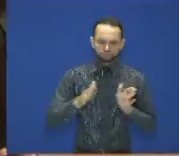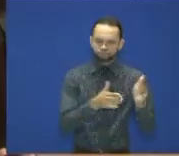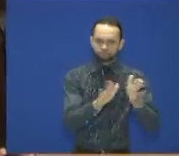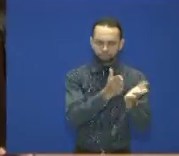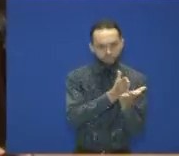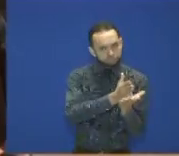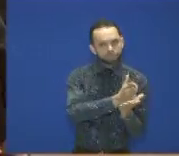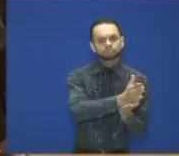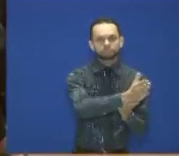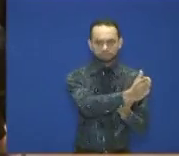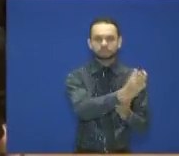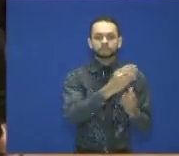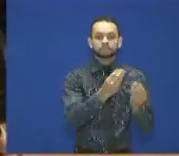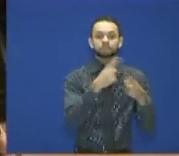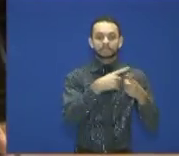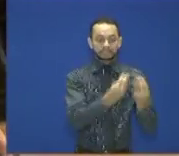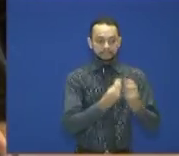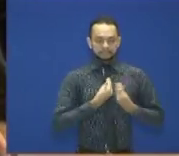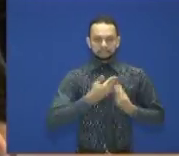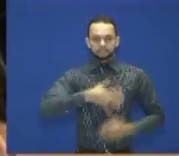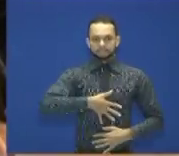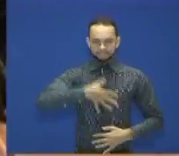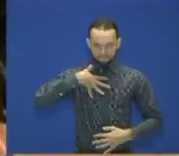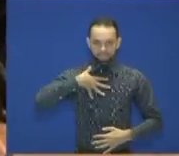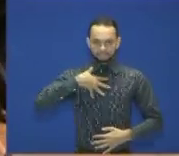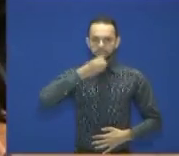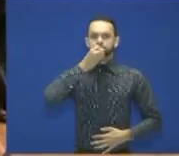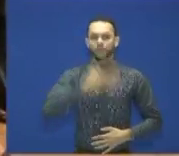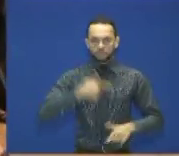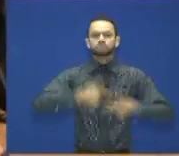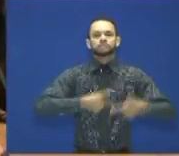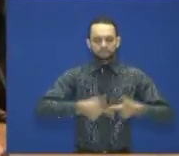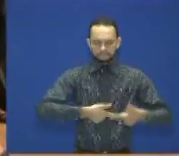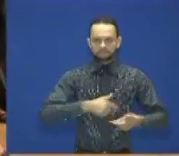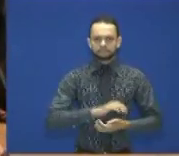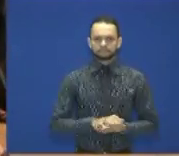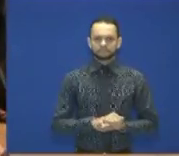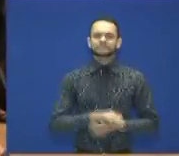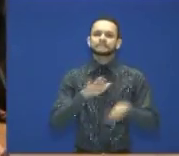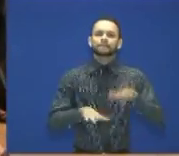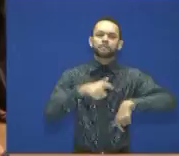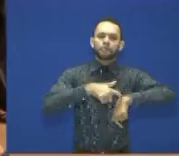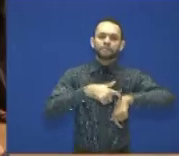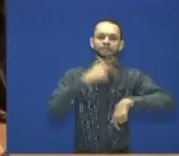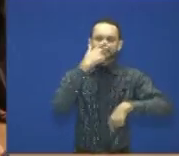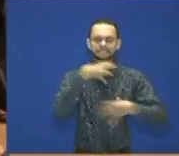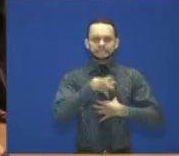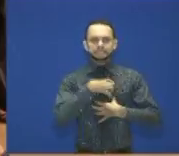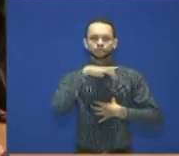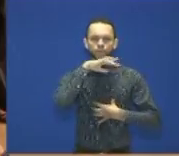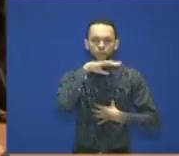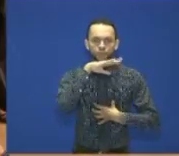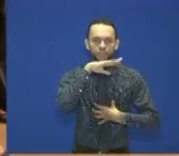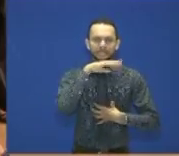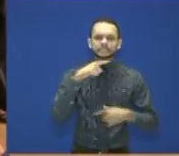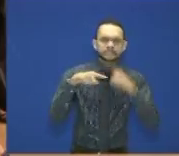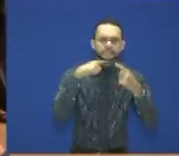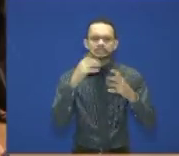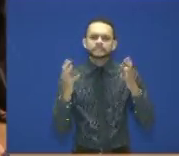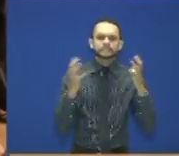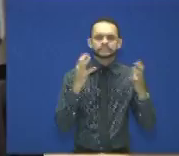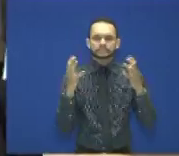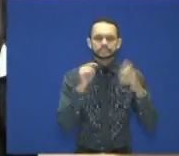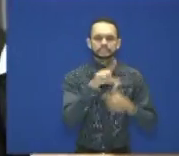traz satisfação, porque assim faremos bem. E quando tudo parecer ruir, quando você duvidar da sua escolha, se